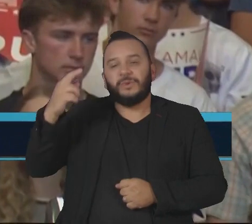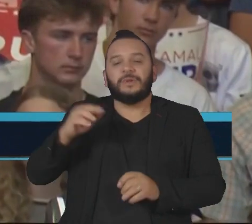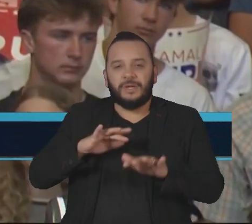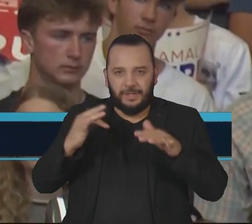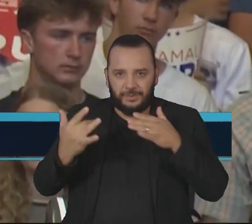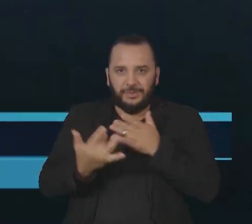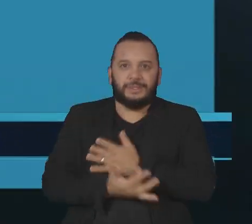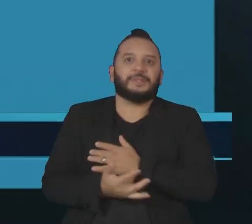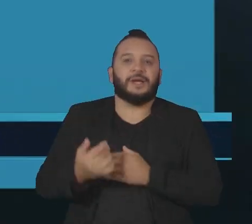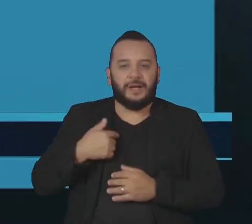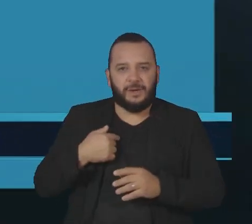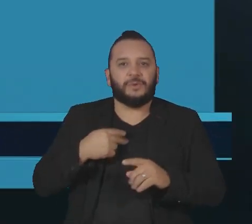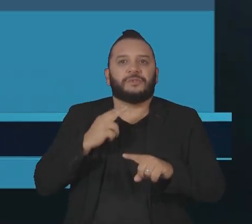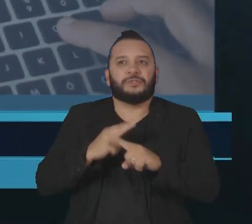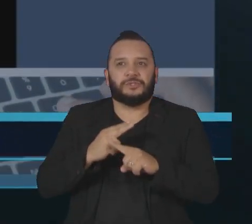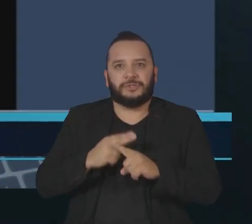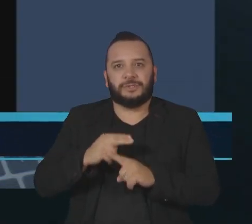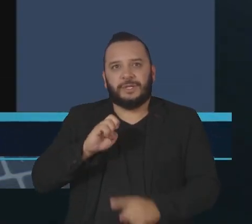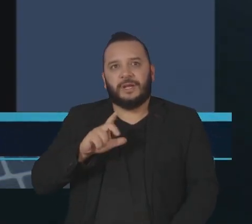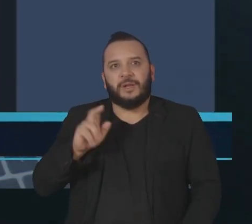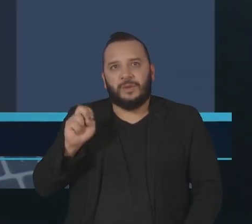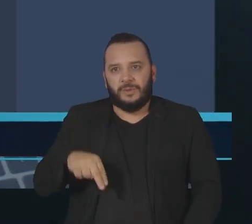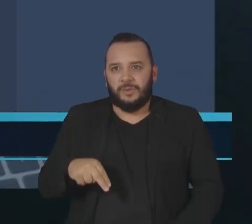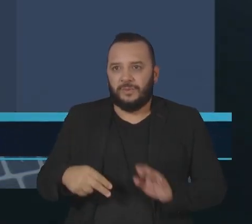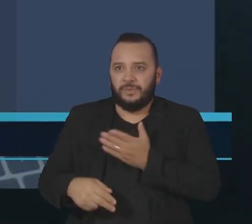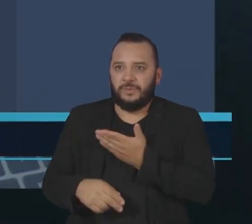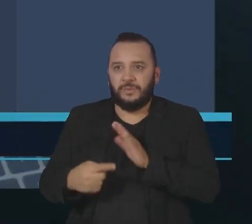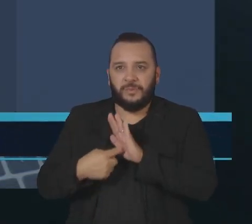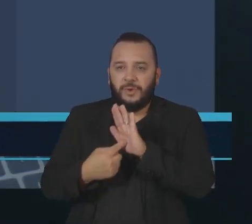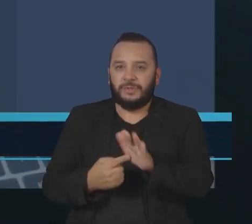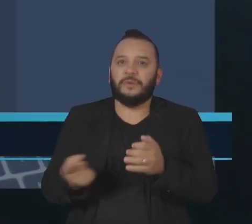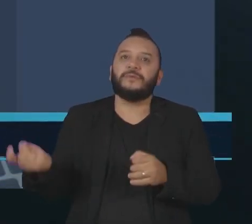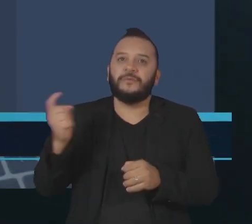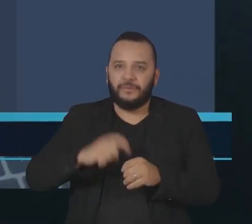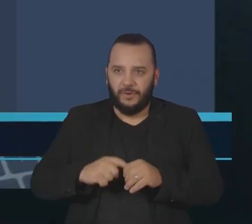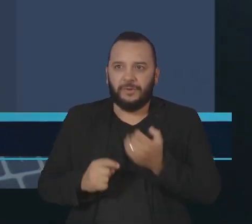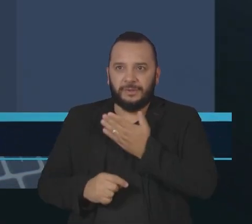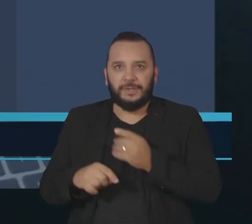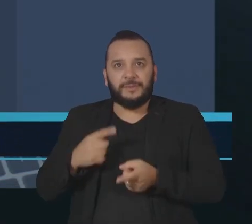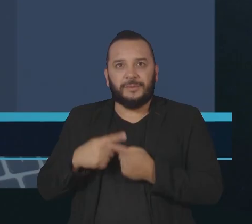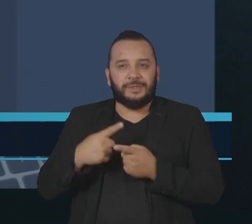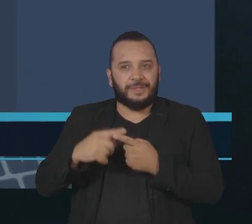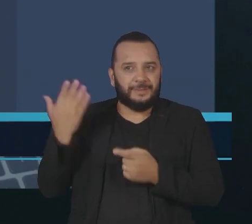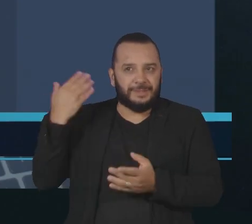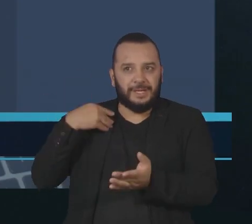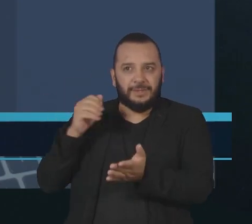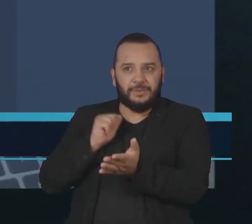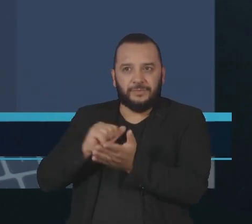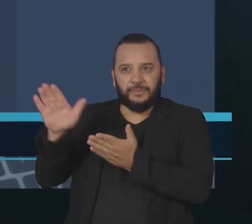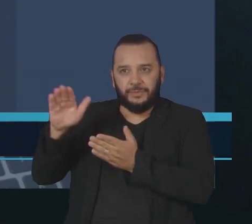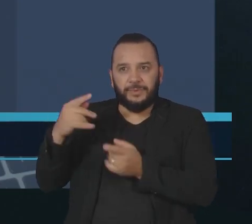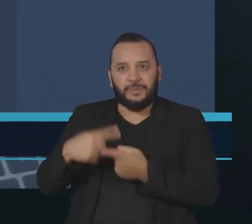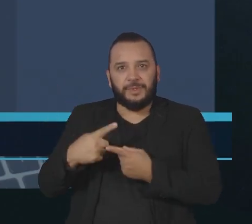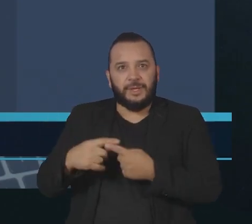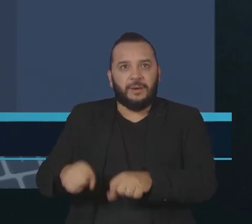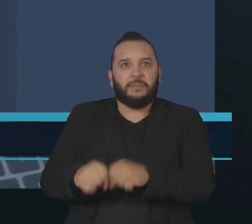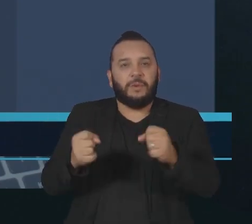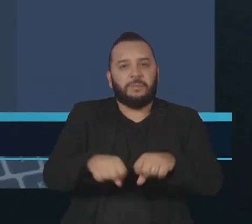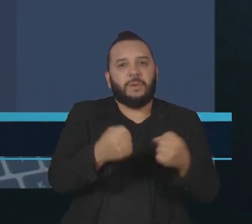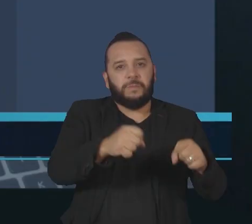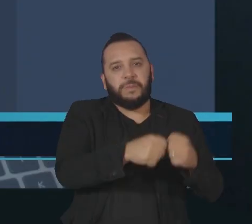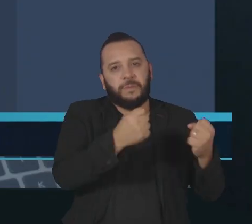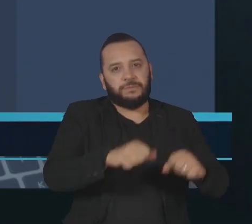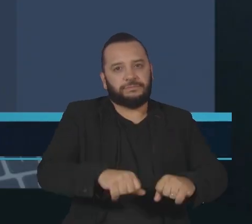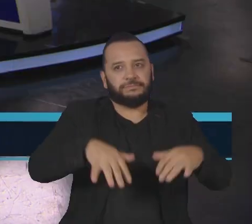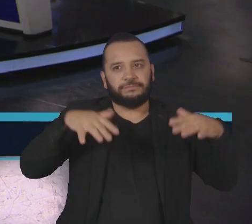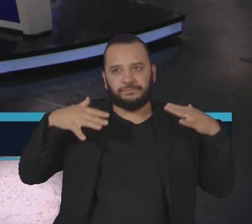Elon Musk. Esse encontro marca a volta do republicano à rede, após seu banimento depois do ataque ao Capitólio em